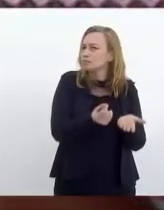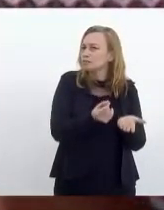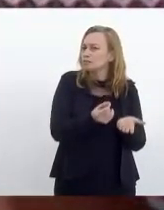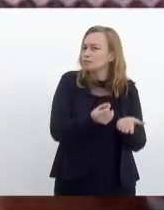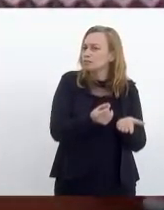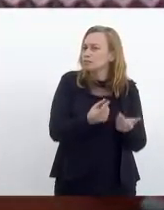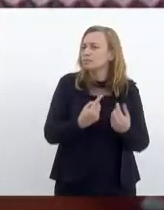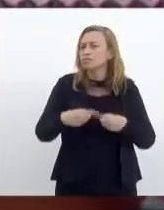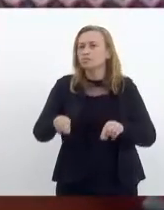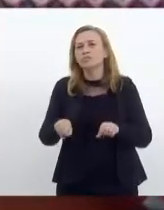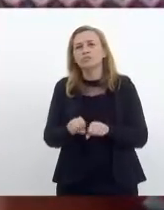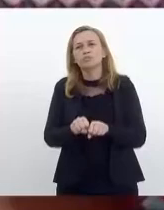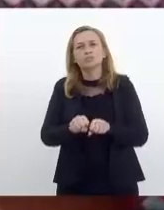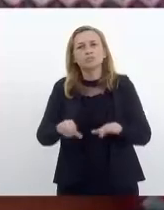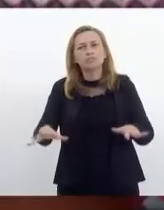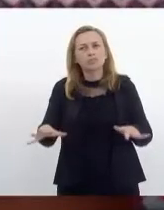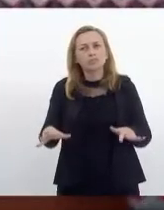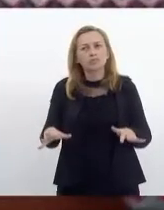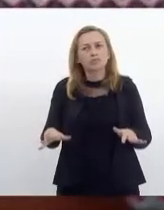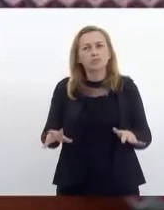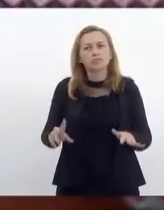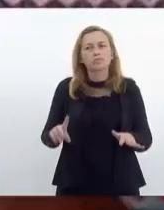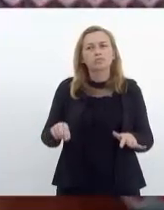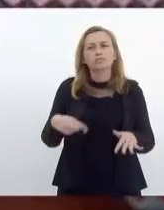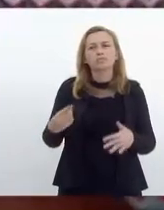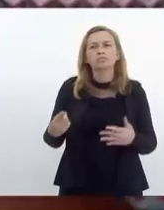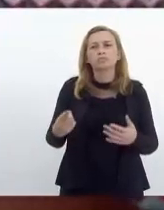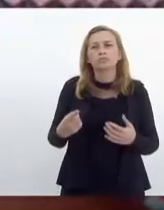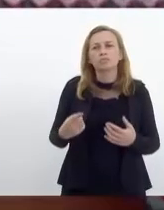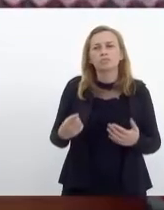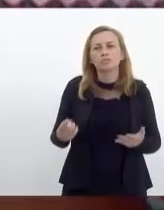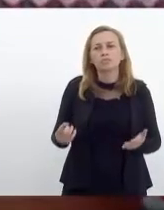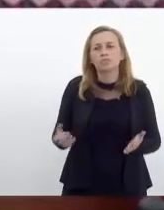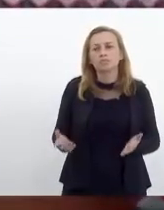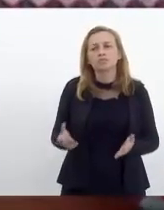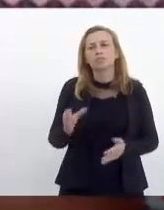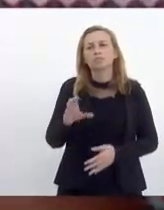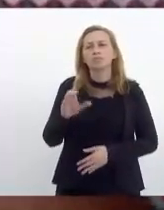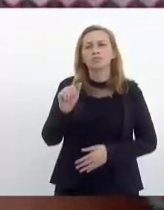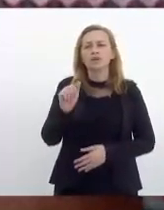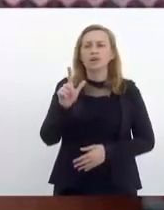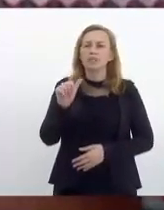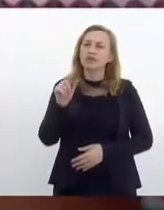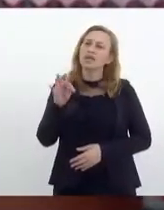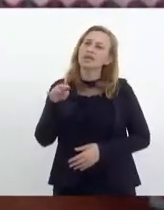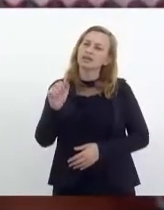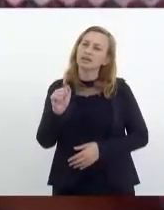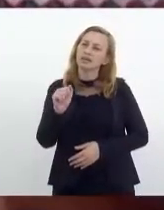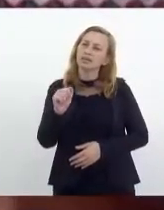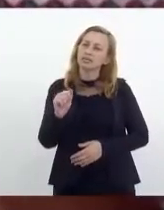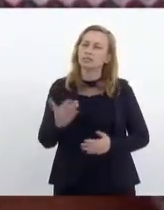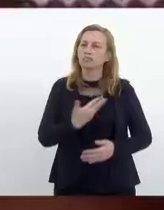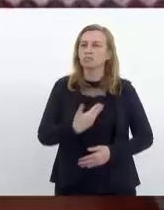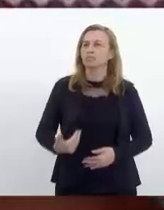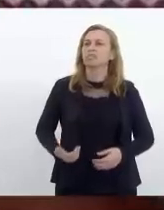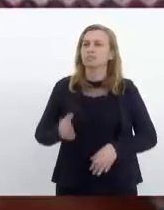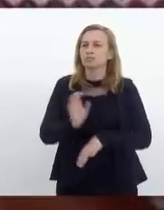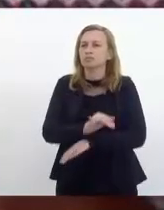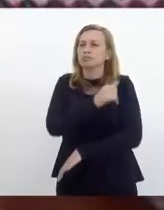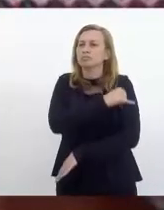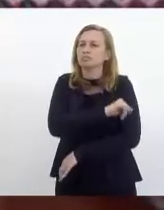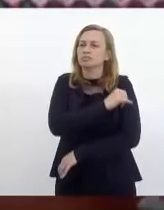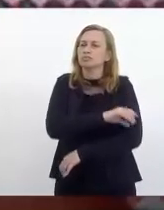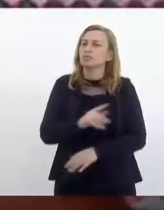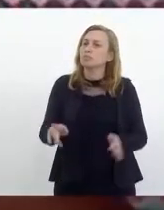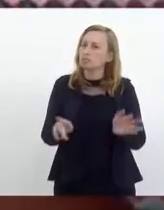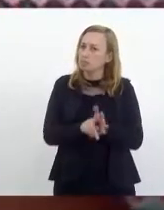ao enfrentamento de pandemias ou calamidades públicas no âmbito do Estado do Rio de Janeiro. Trata-se de um